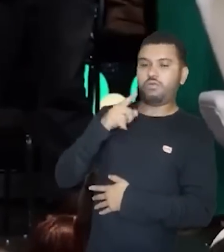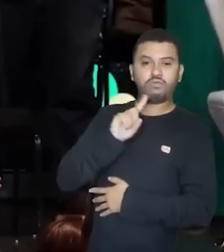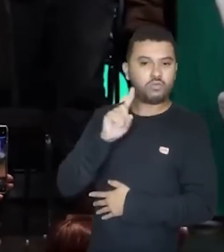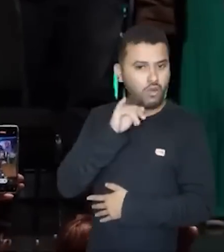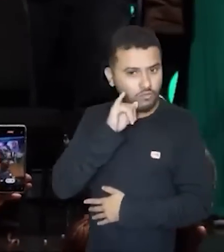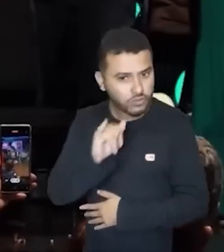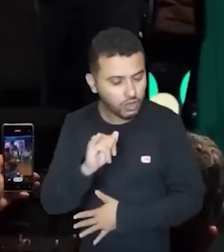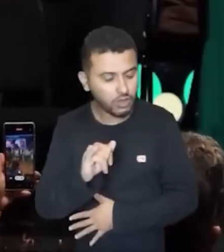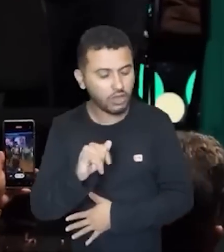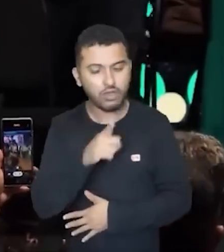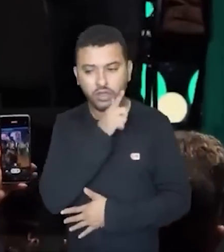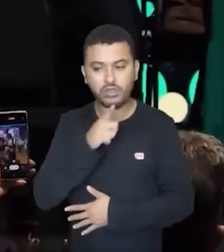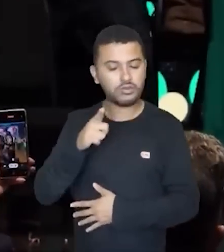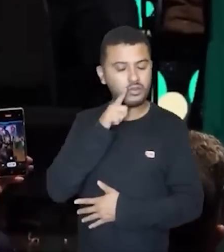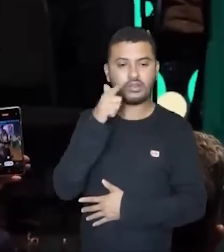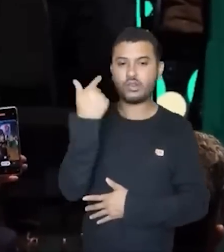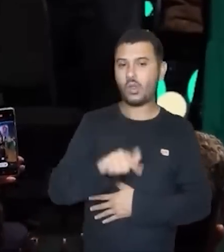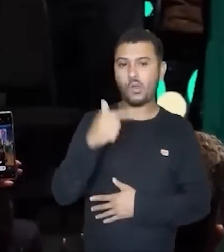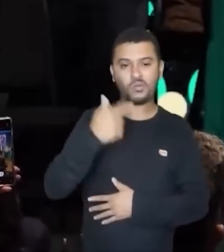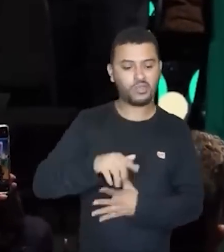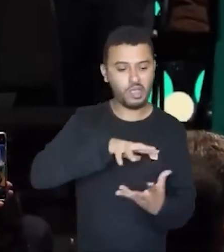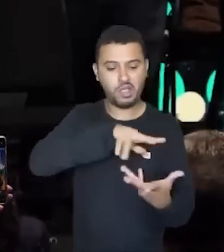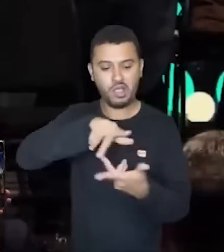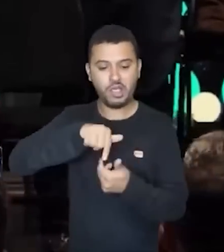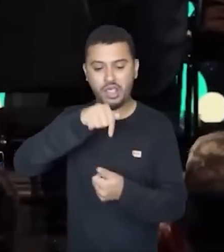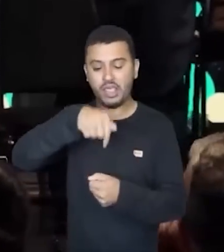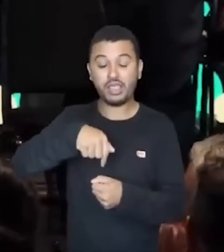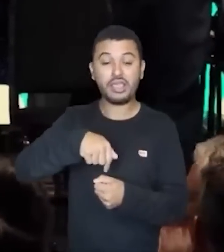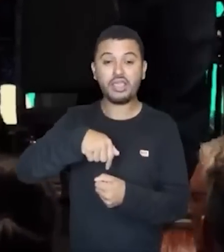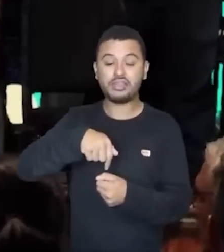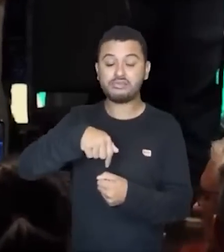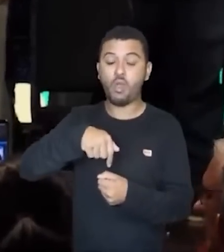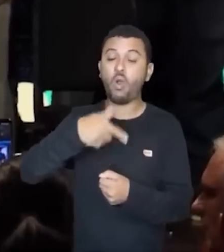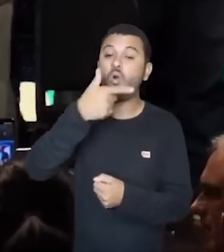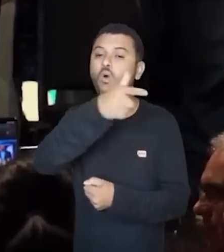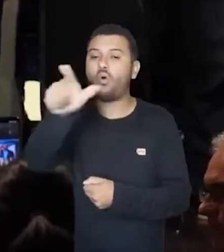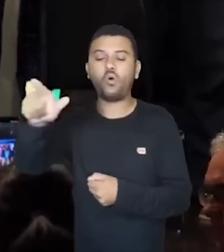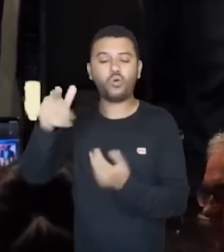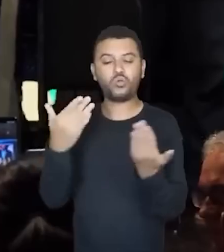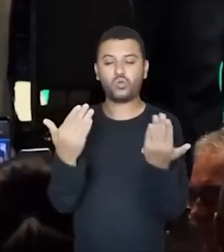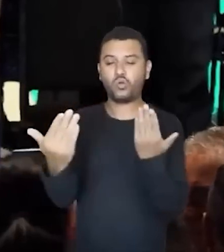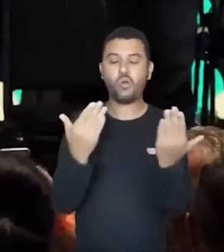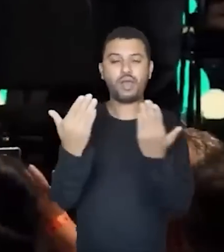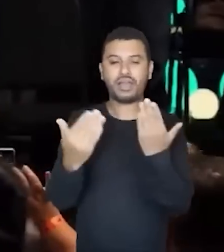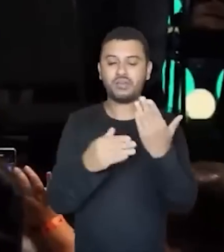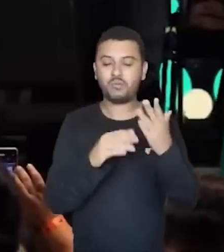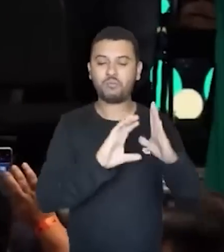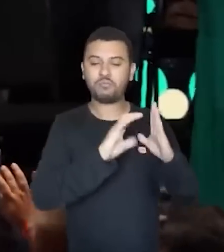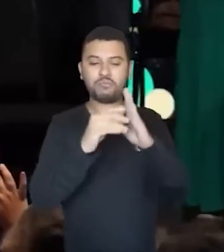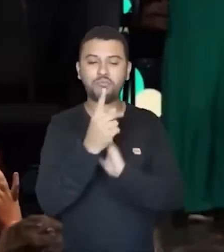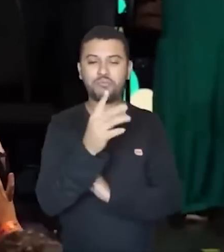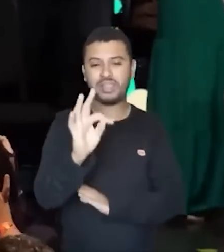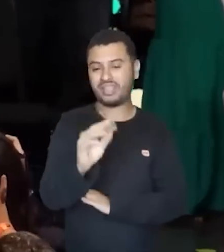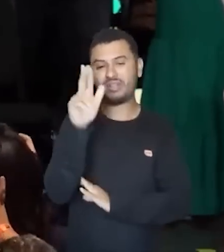não existe no planeta Terra nenhum partido similar ao PT, nenhum